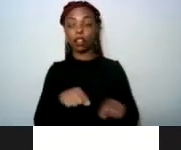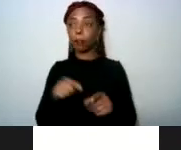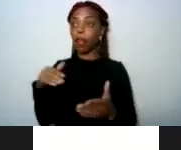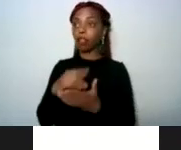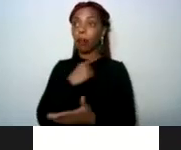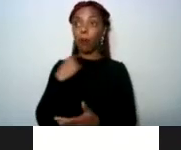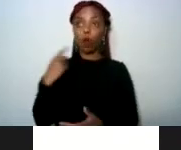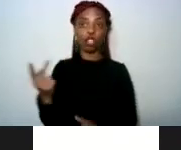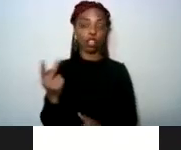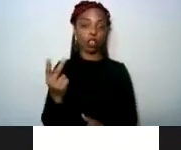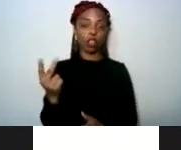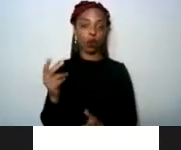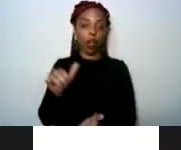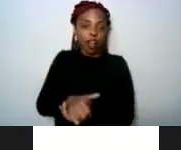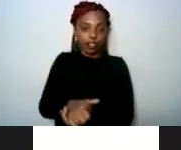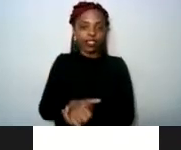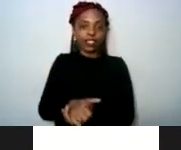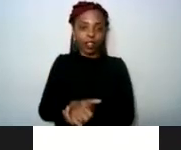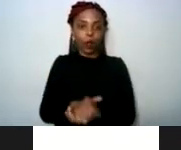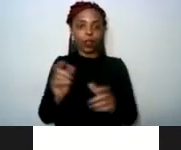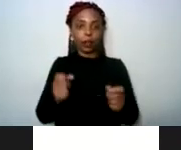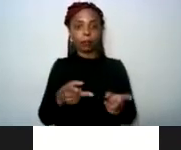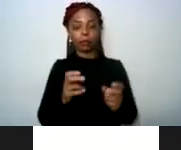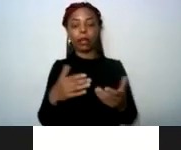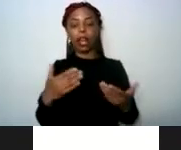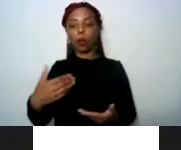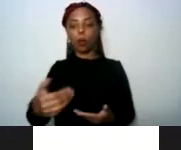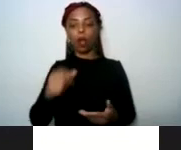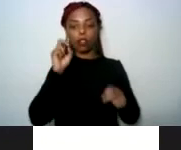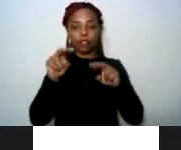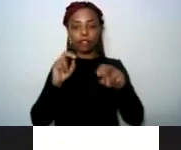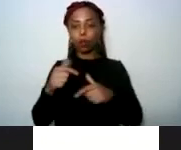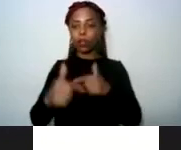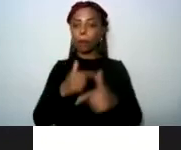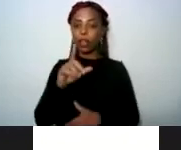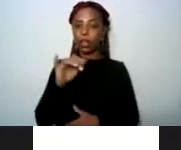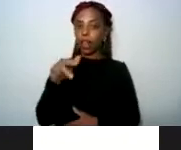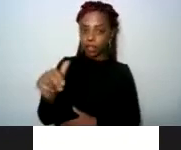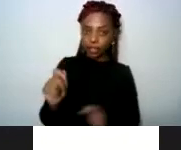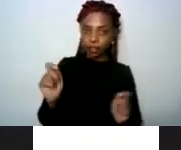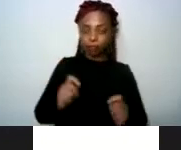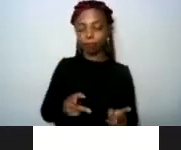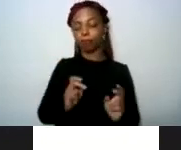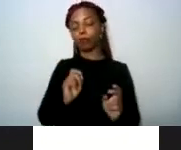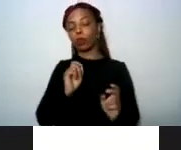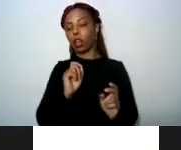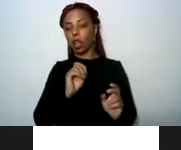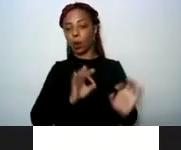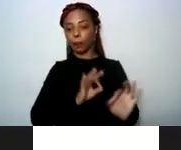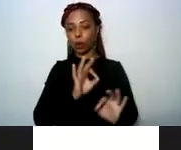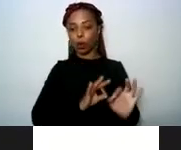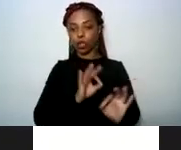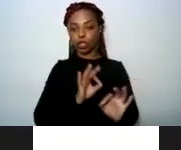e bom ao analisarmos as obras da Lina nós constatamos que a correlação entre o projeto e outra ela